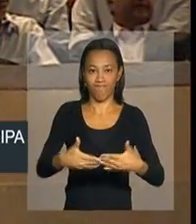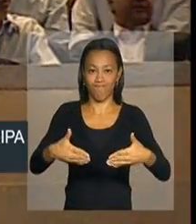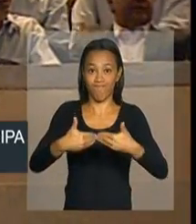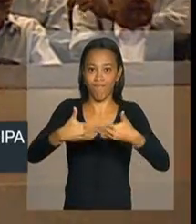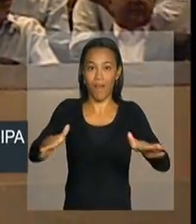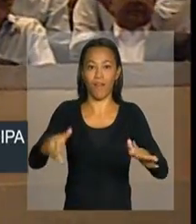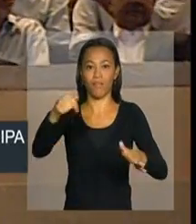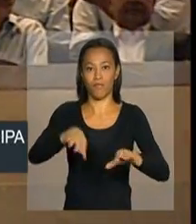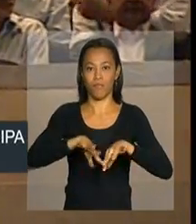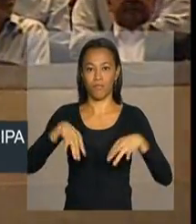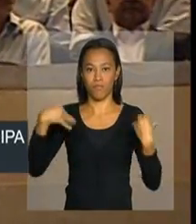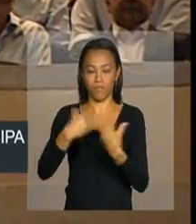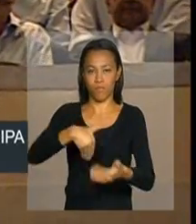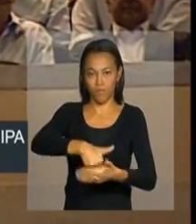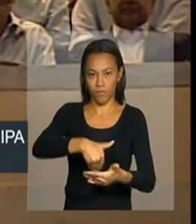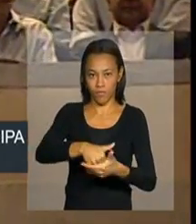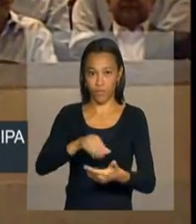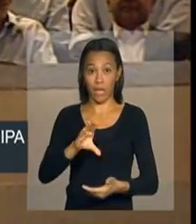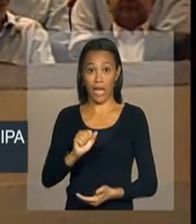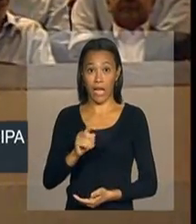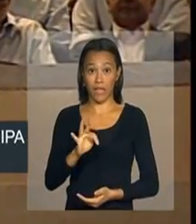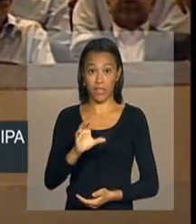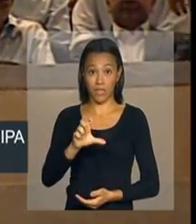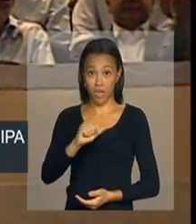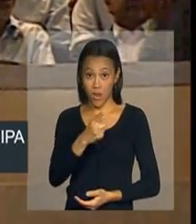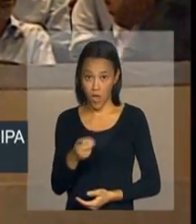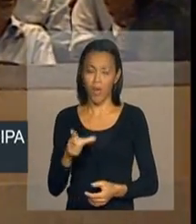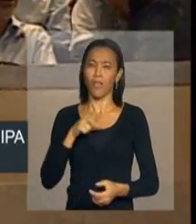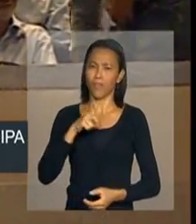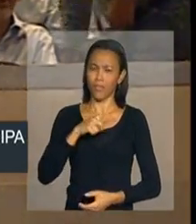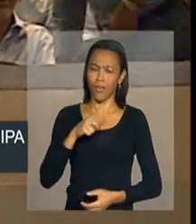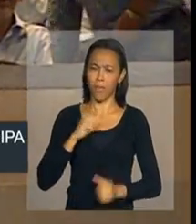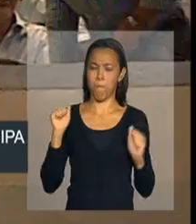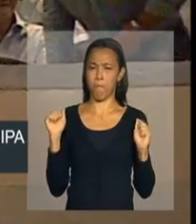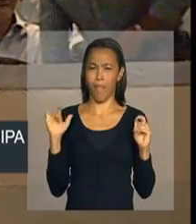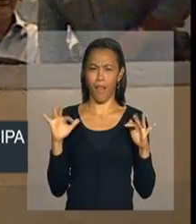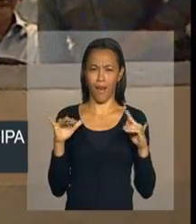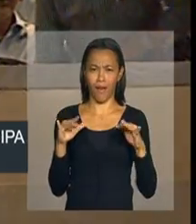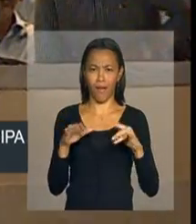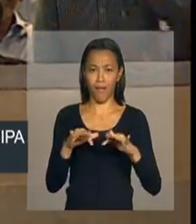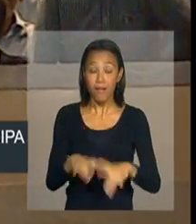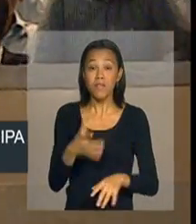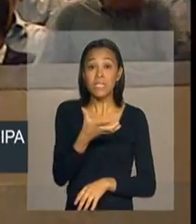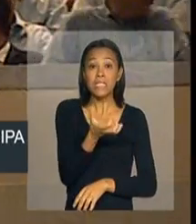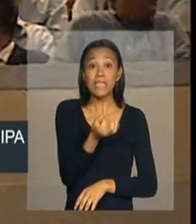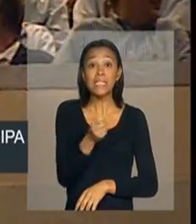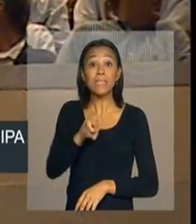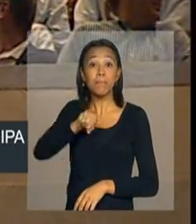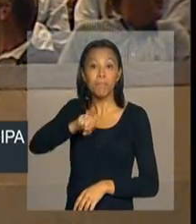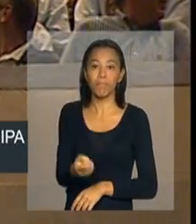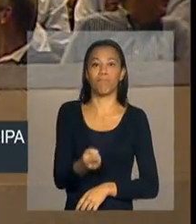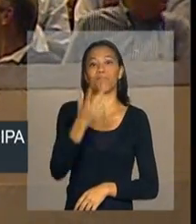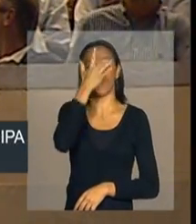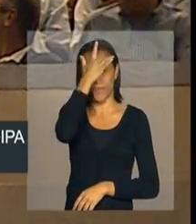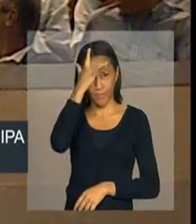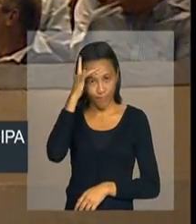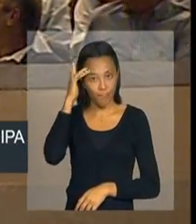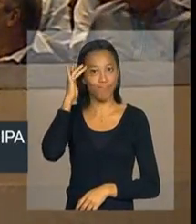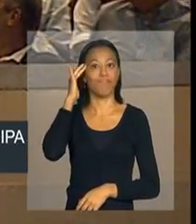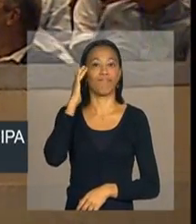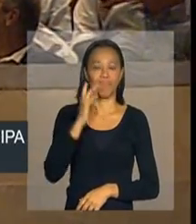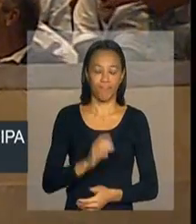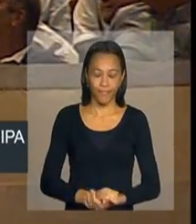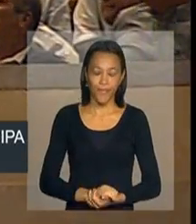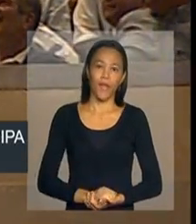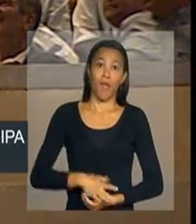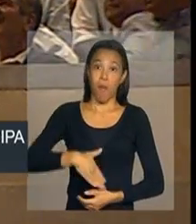estádio do Castelão. O estádio que tem capacidade para mais de 60 mil pessoas. É o